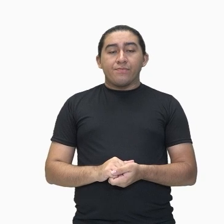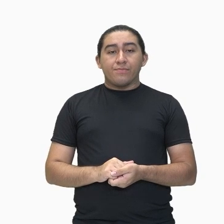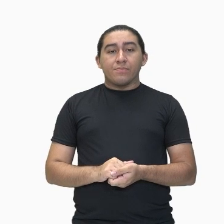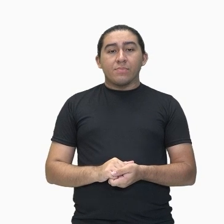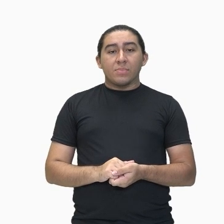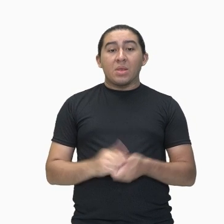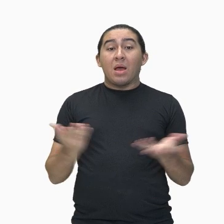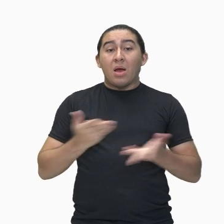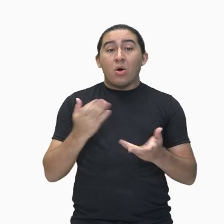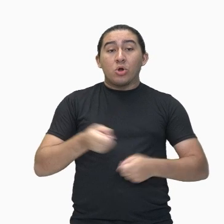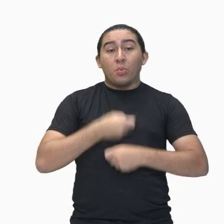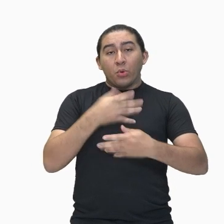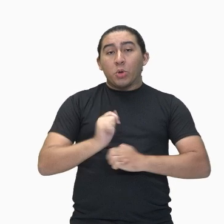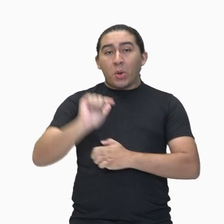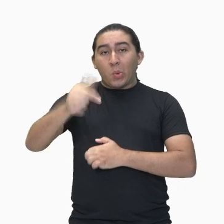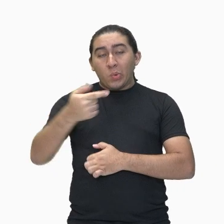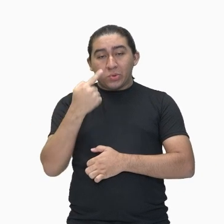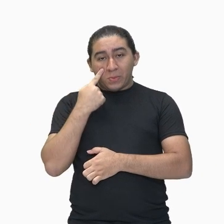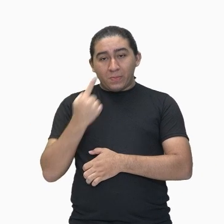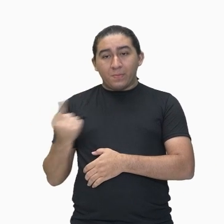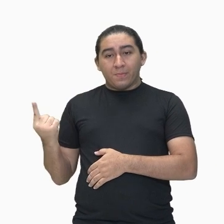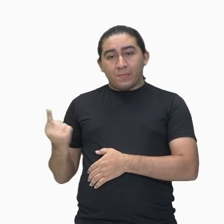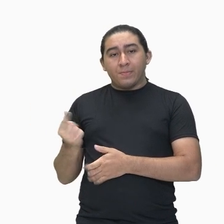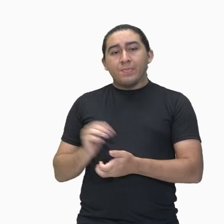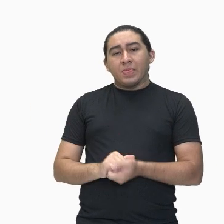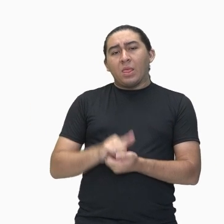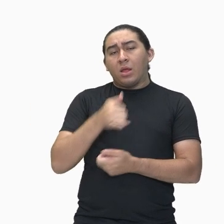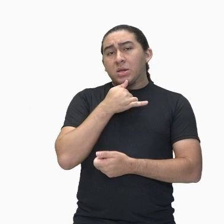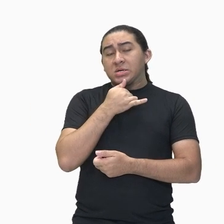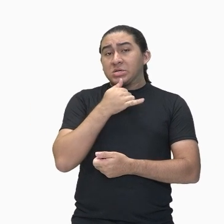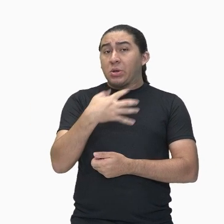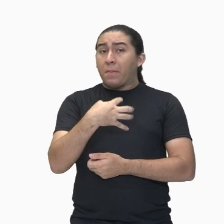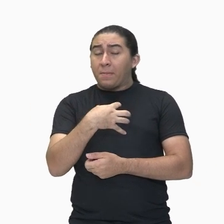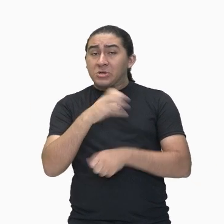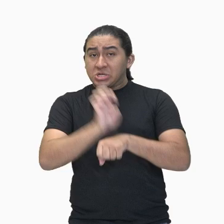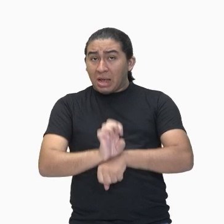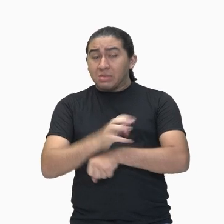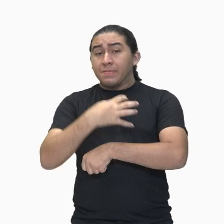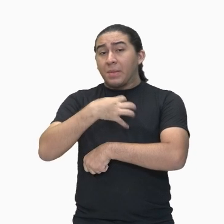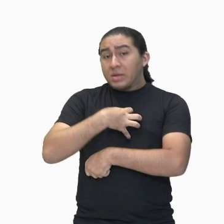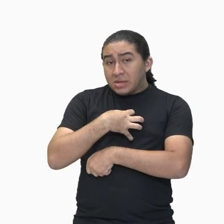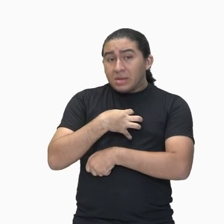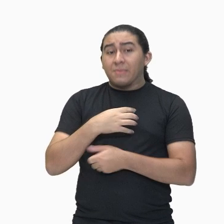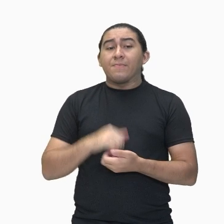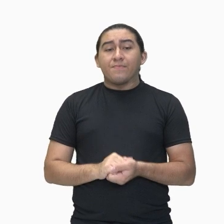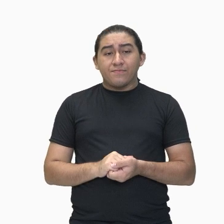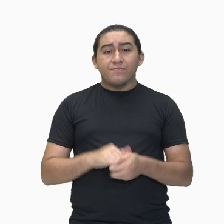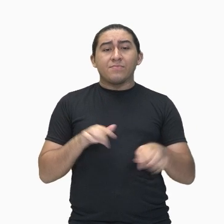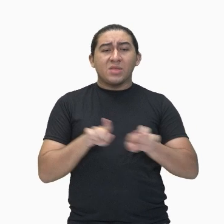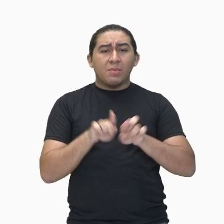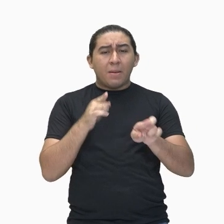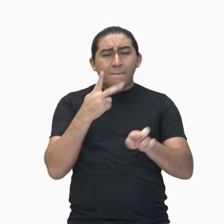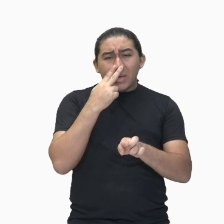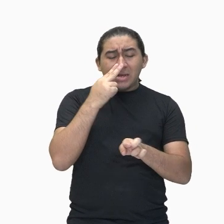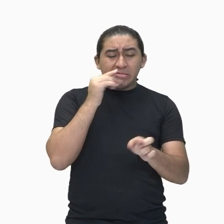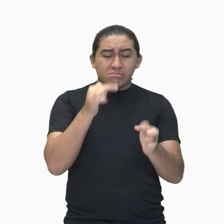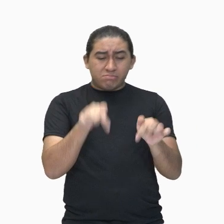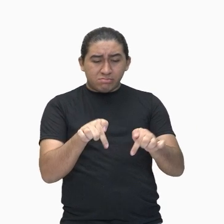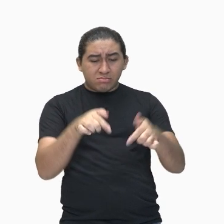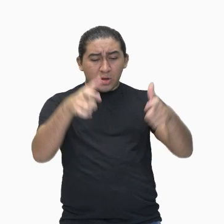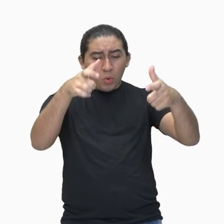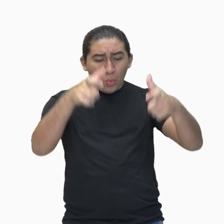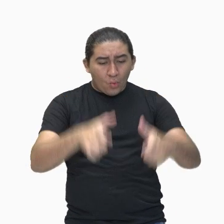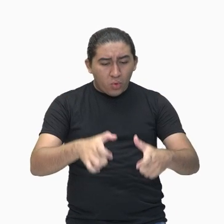um poema dele. Triste Bahia, ó quão dessemelhante estás